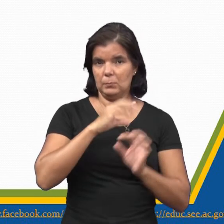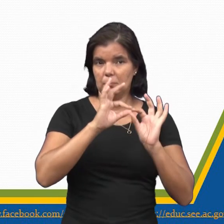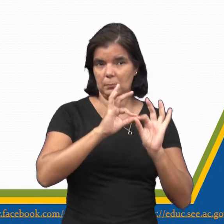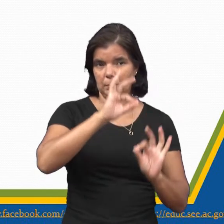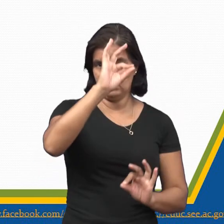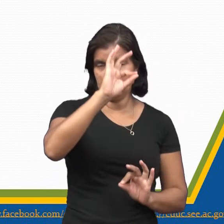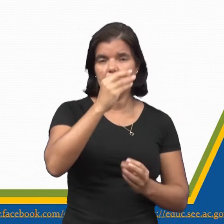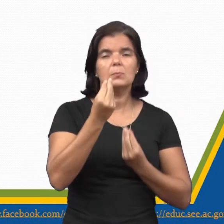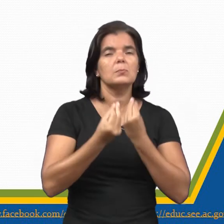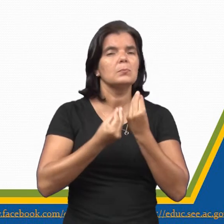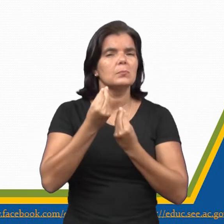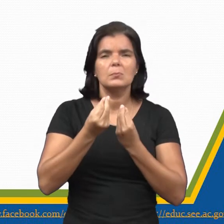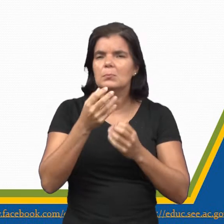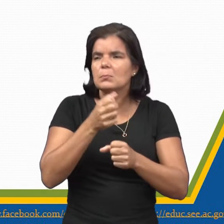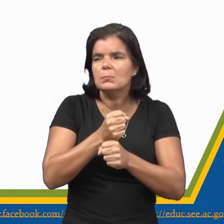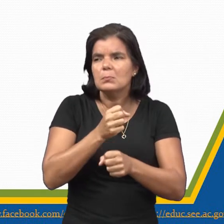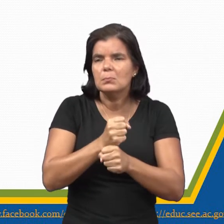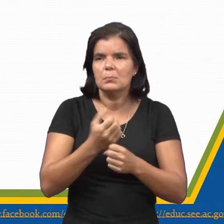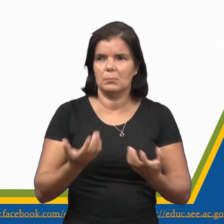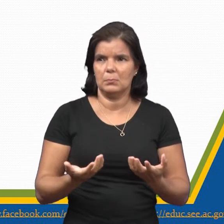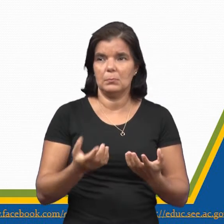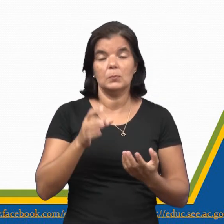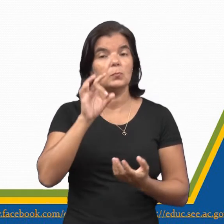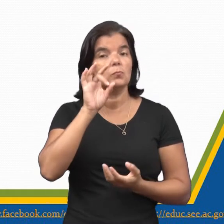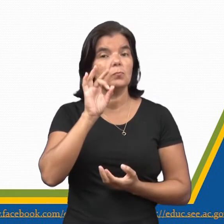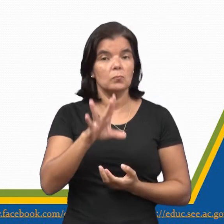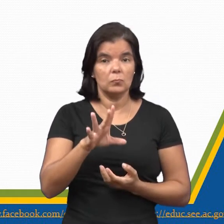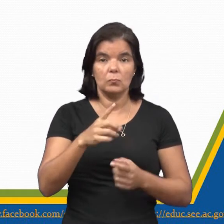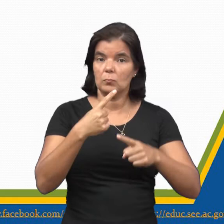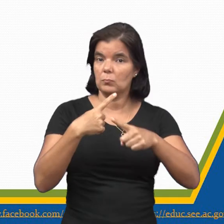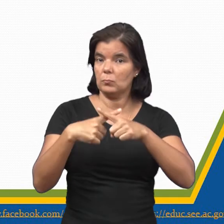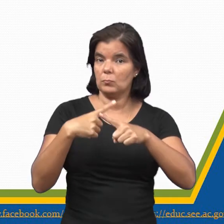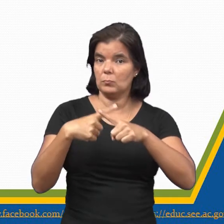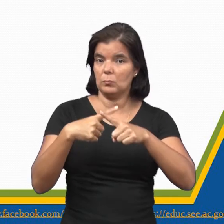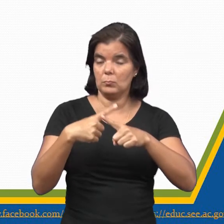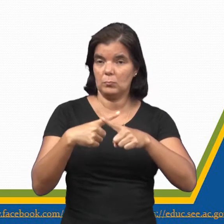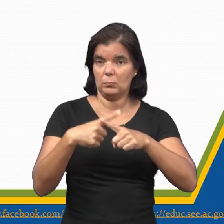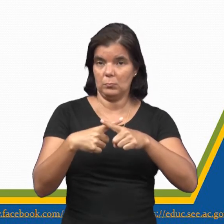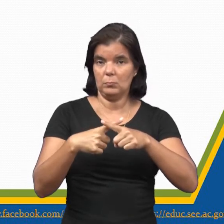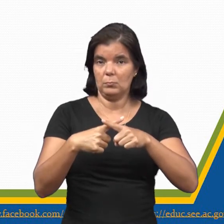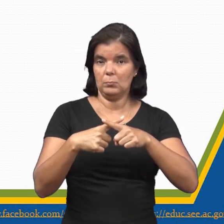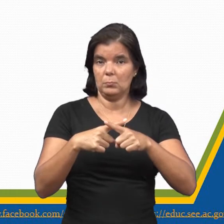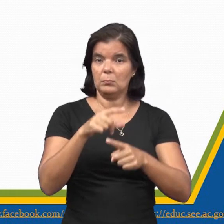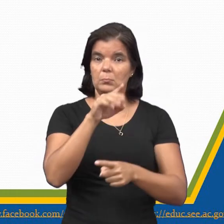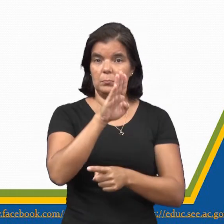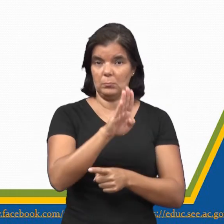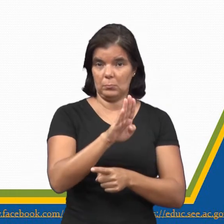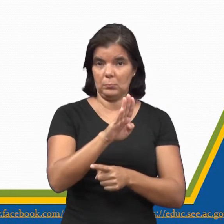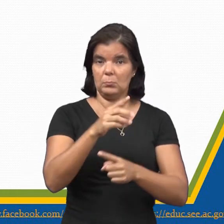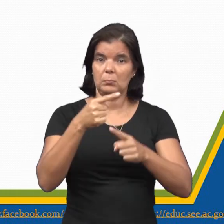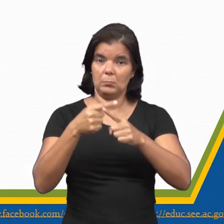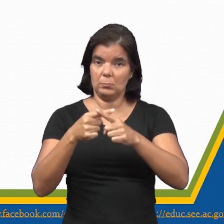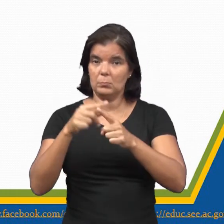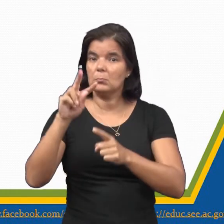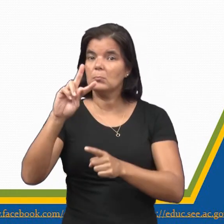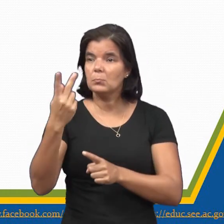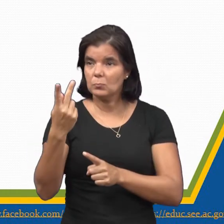altura. Como é que eu faço para calcular a área, né? Basta multiplicar a base vezes a altura.